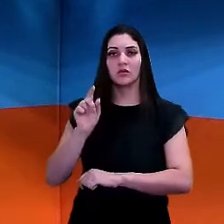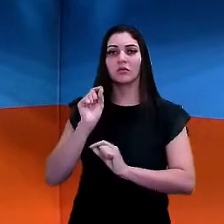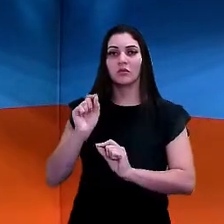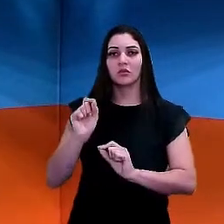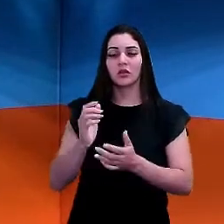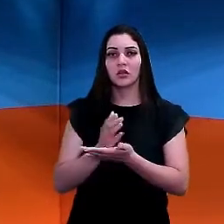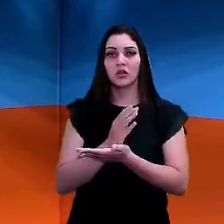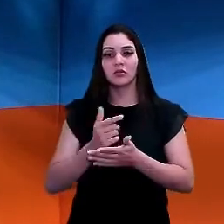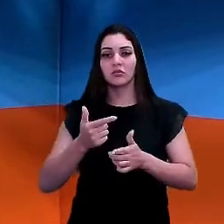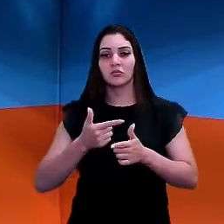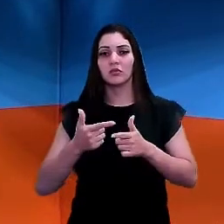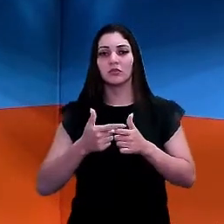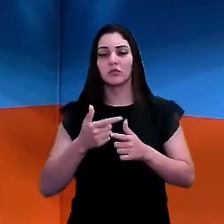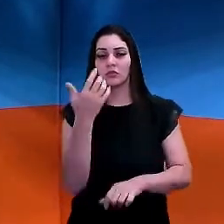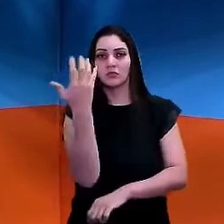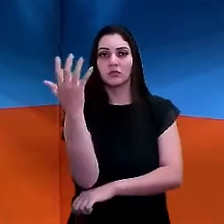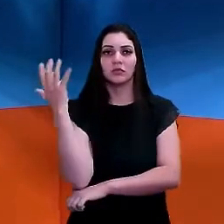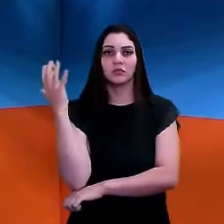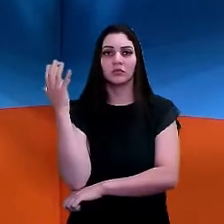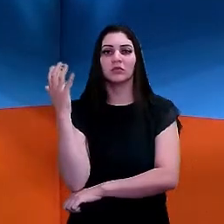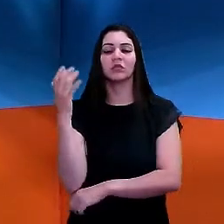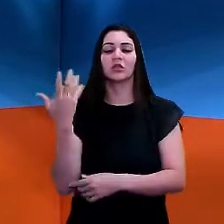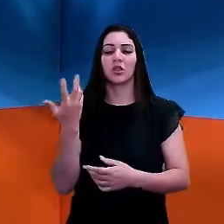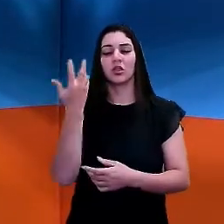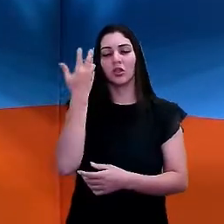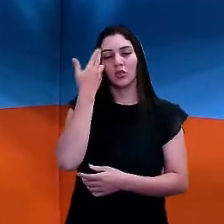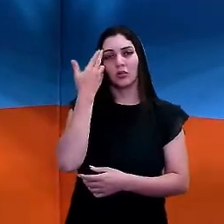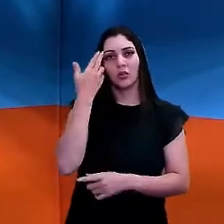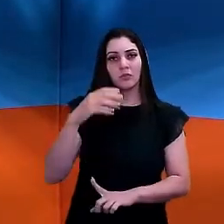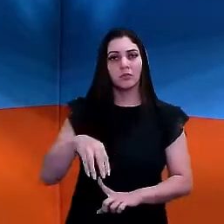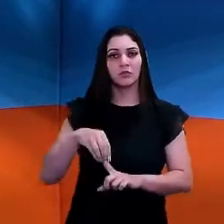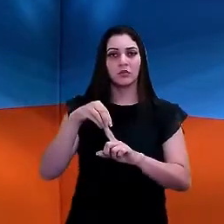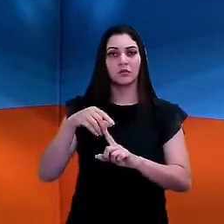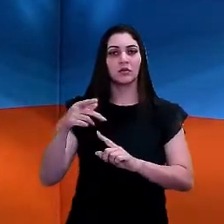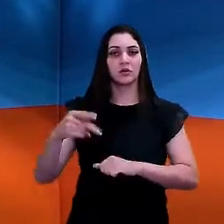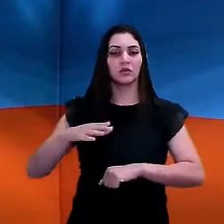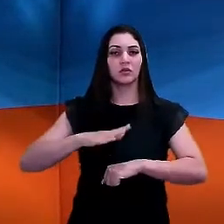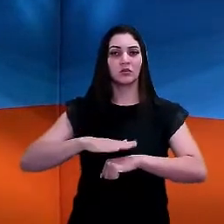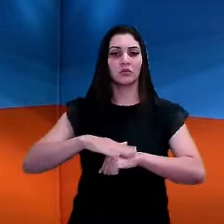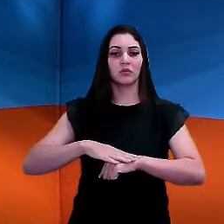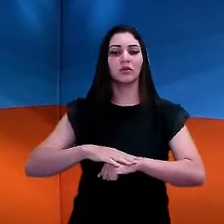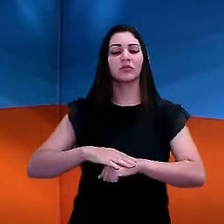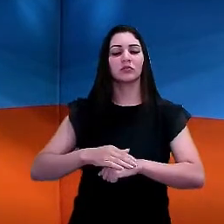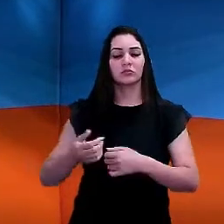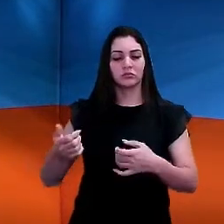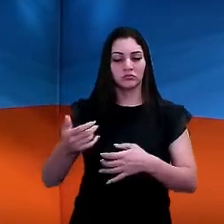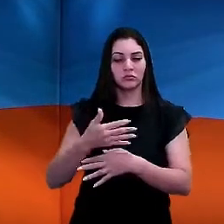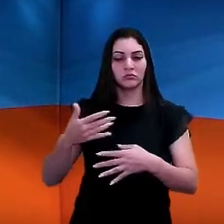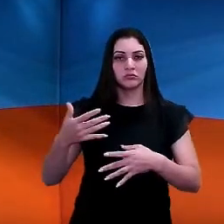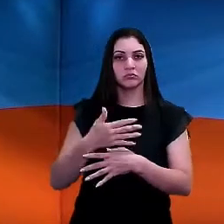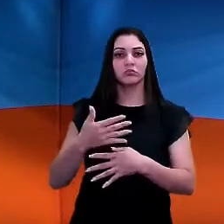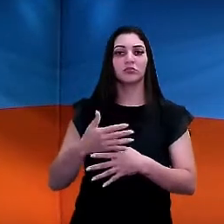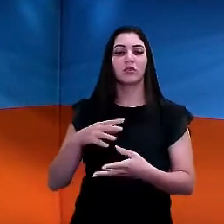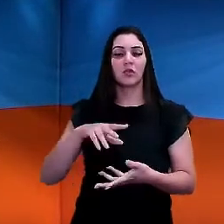problemas ambientais, né, que são comuns, principalmente nessa época de urbanização, né, do mundo tão